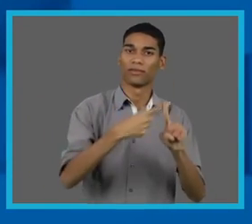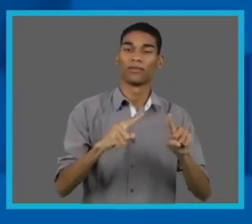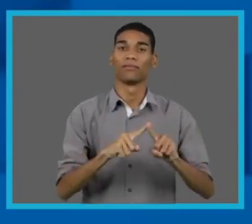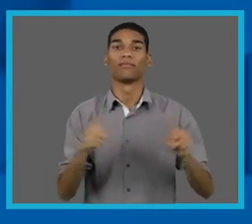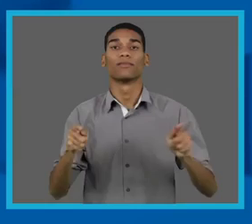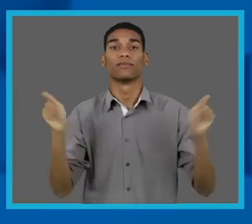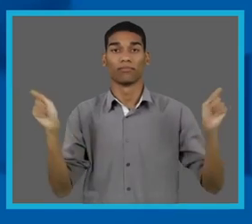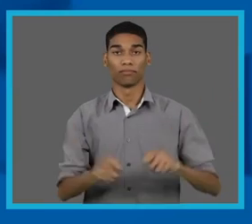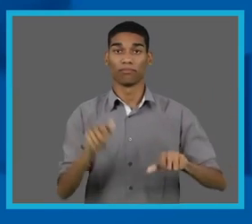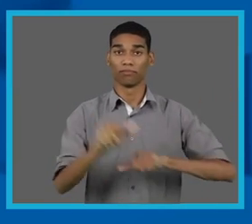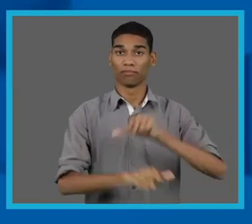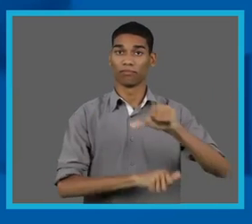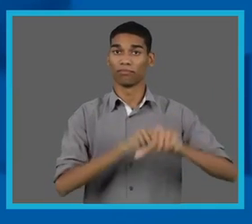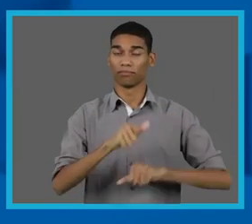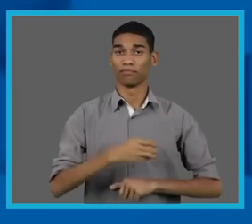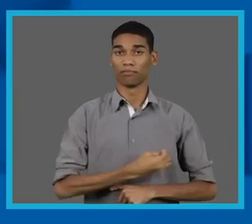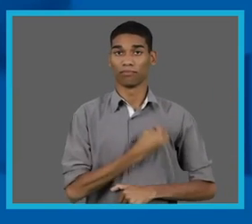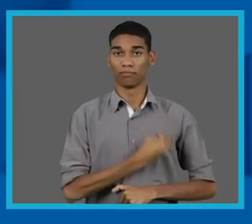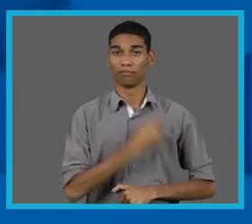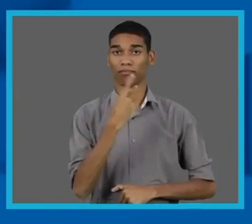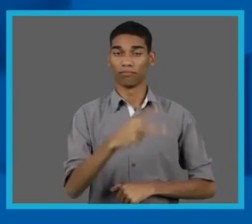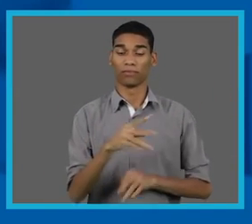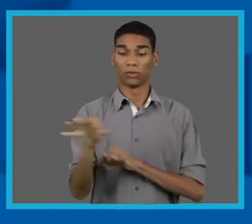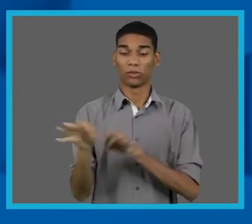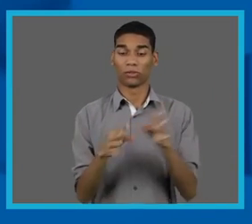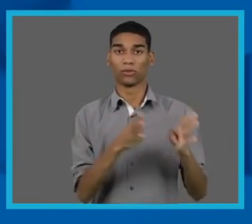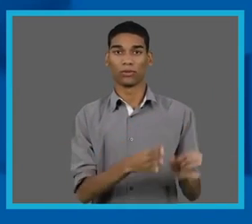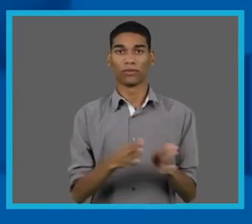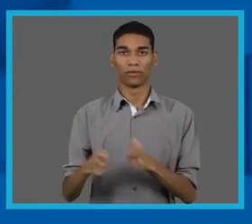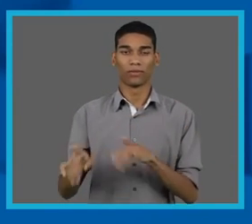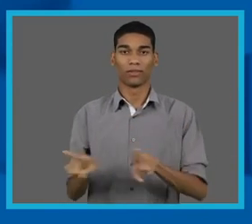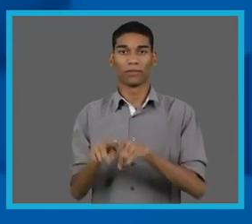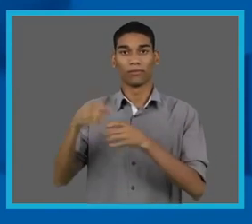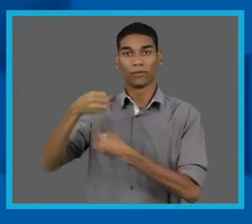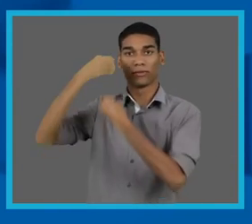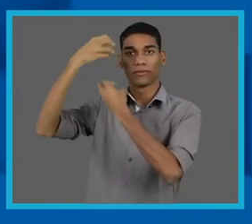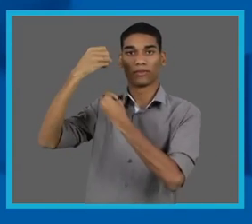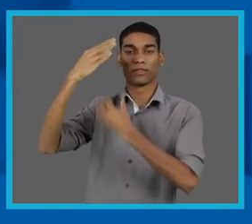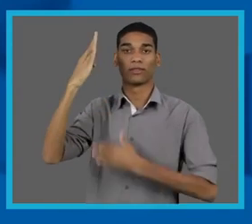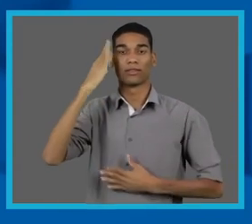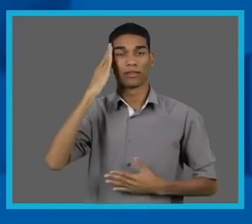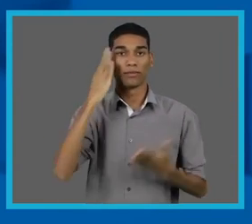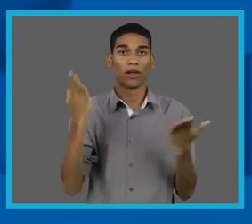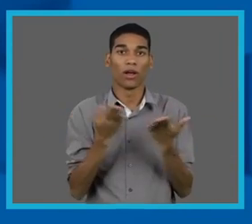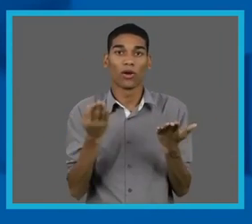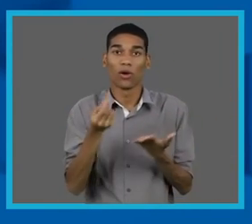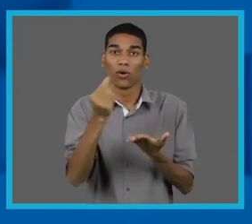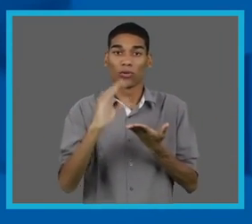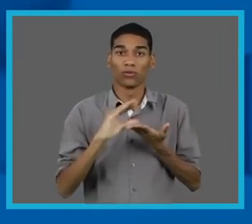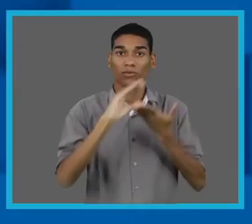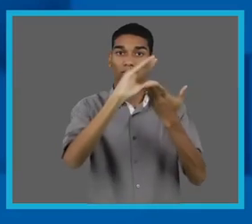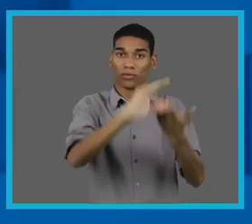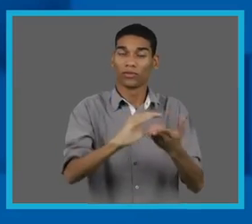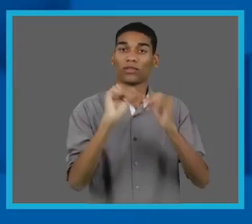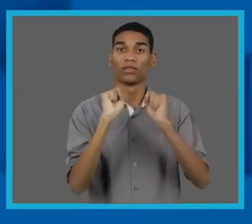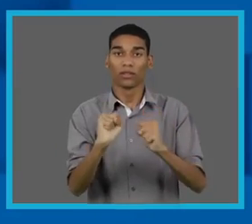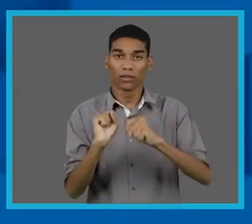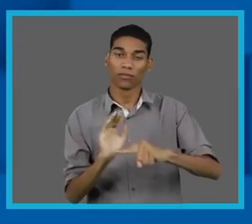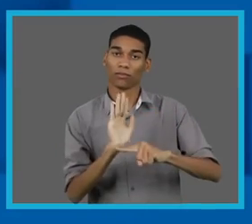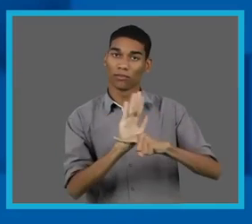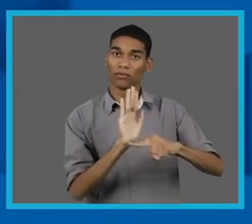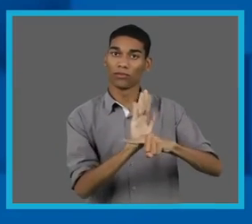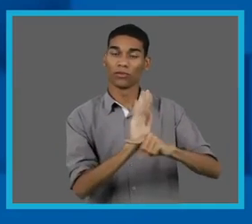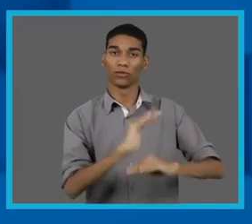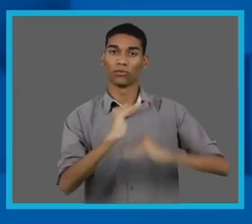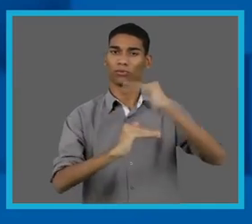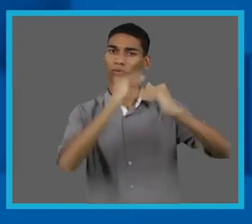mais. Mas é possível mudar essa realidade com planejamento e informação. Saiba agora como investir em recursos que